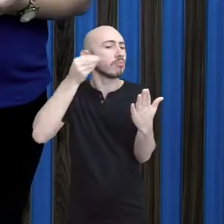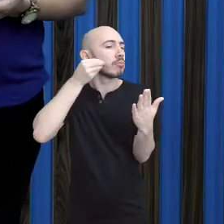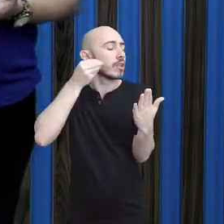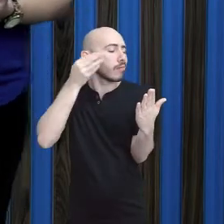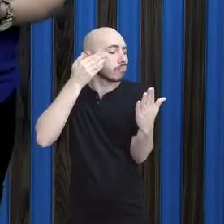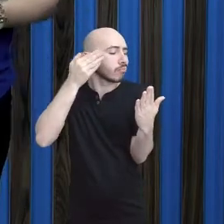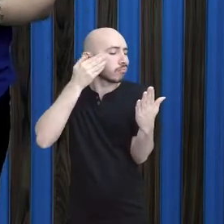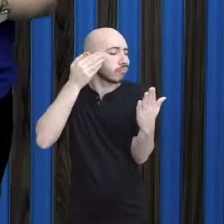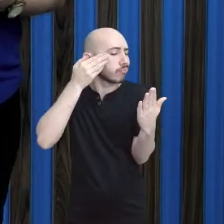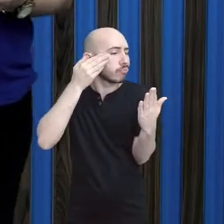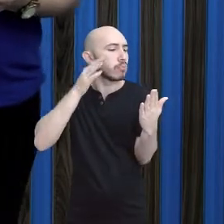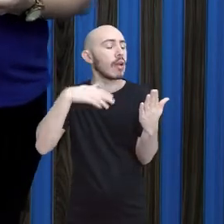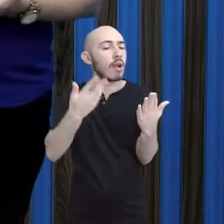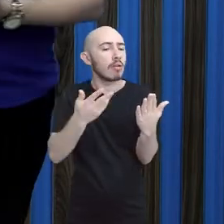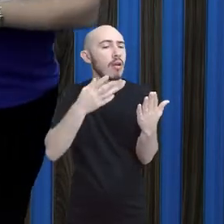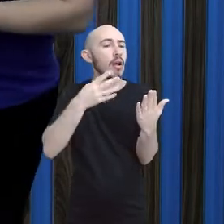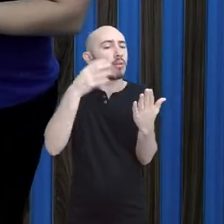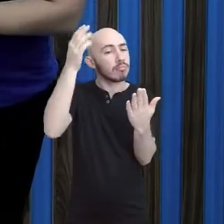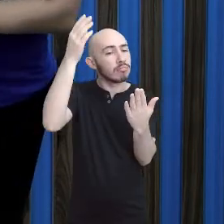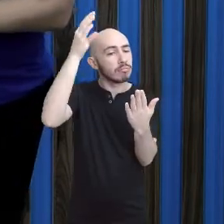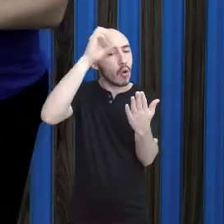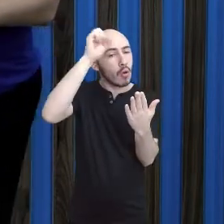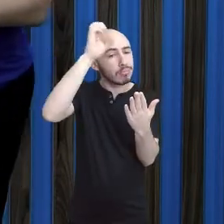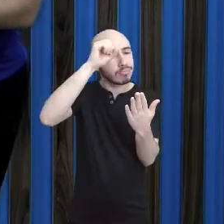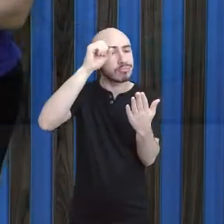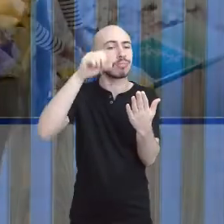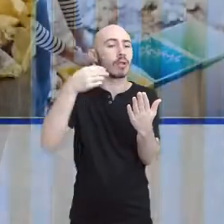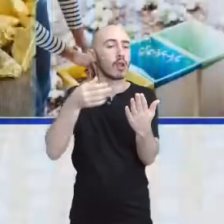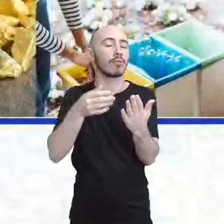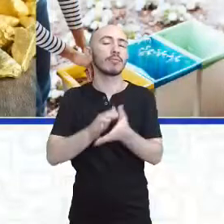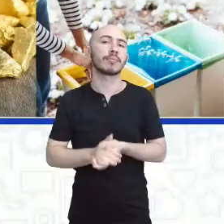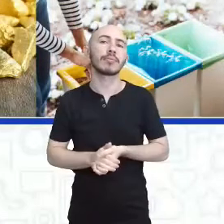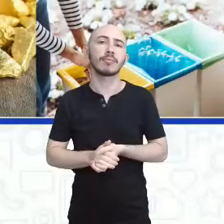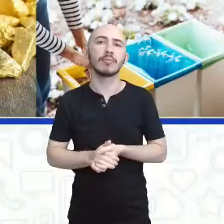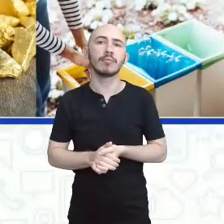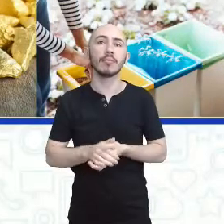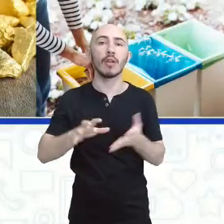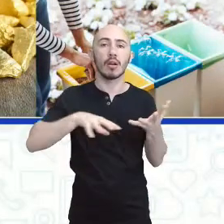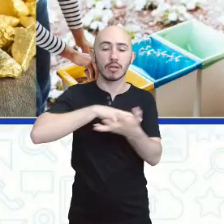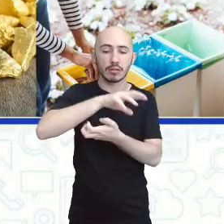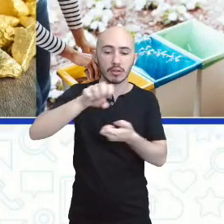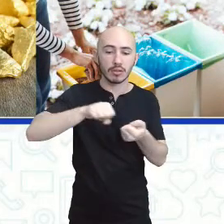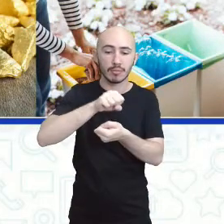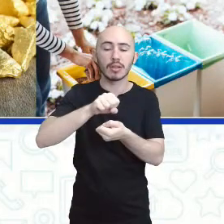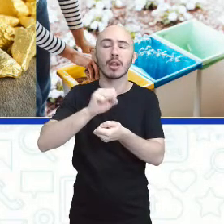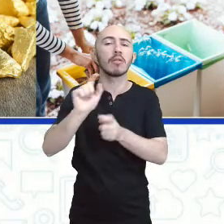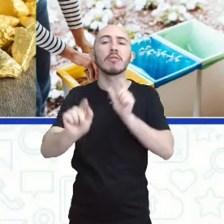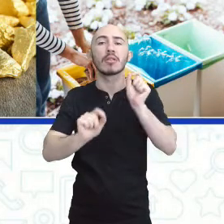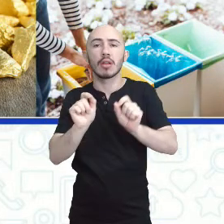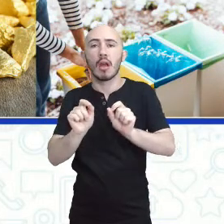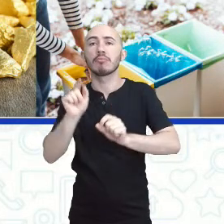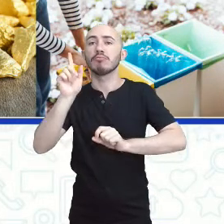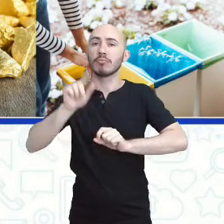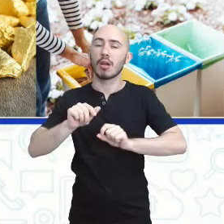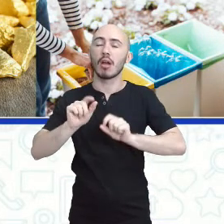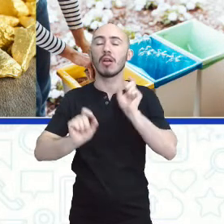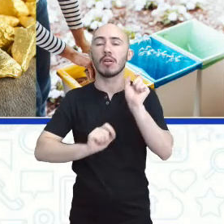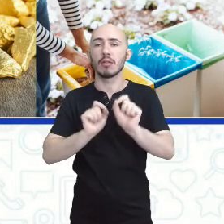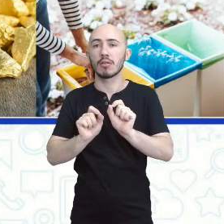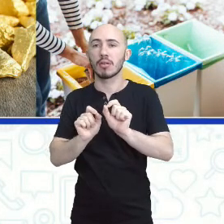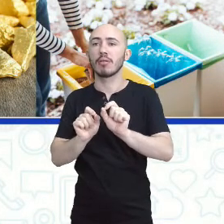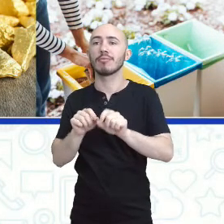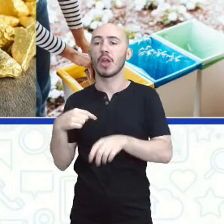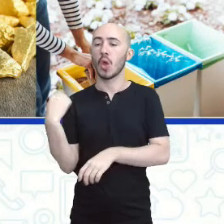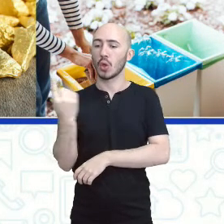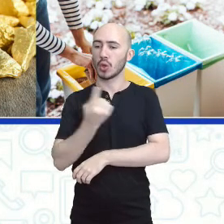escrito, interpretar aquilo. Então vamos lá, sustentabilidade é o equilíbrio entre o que